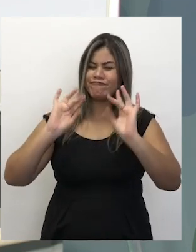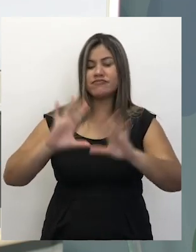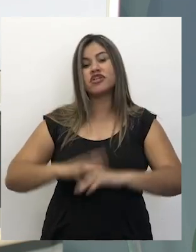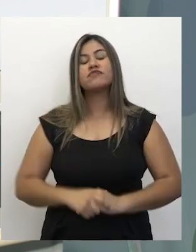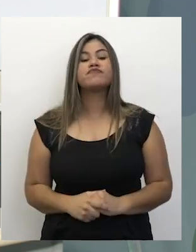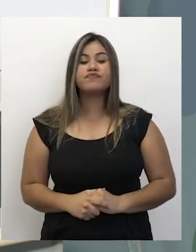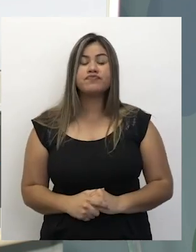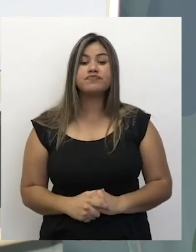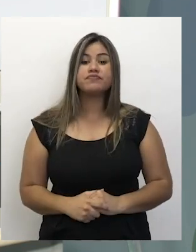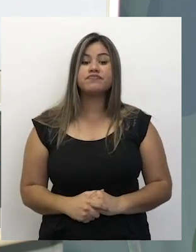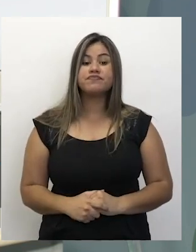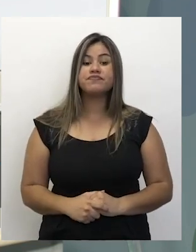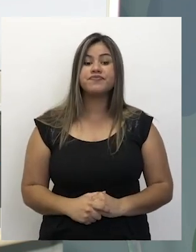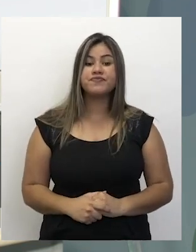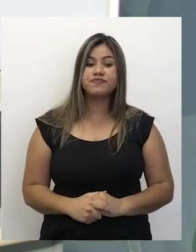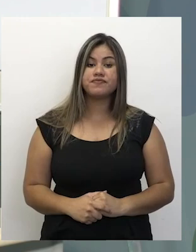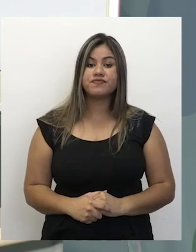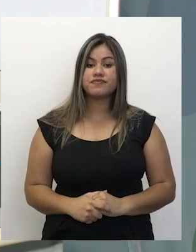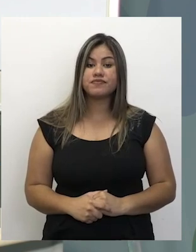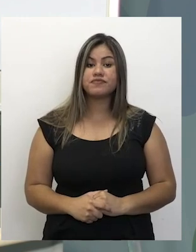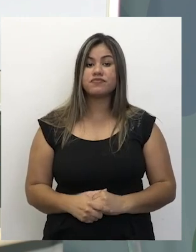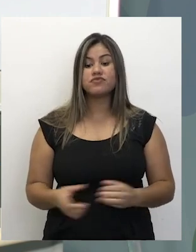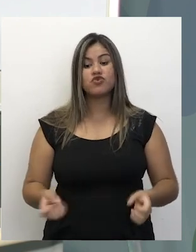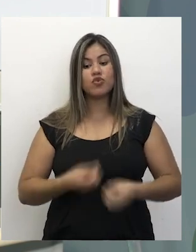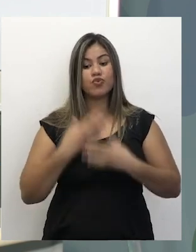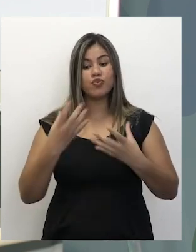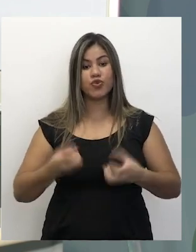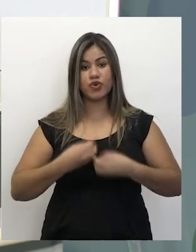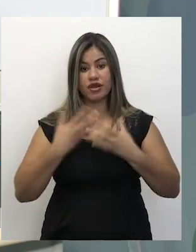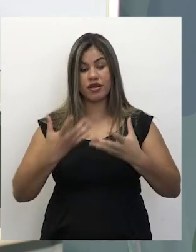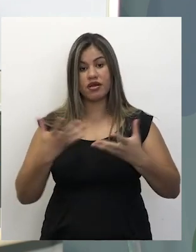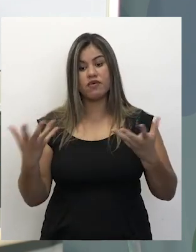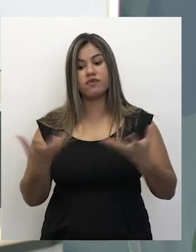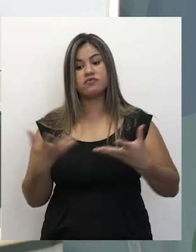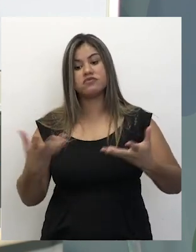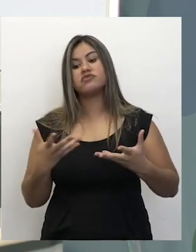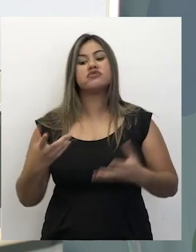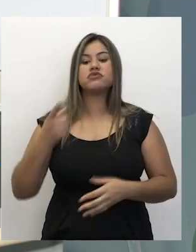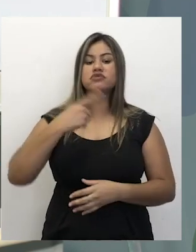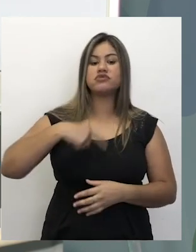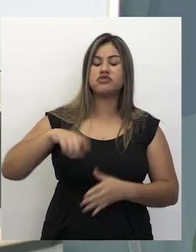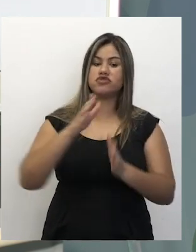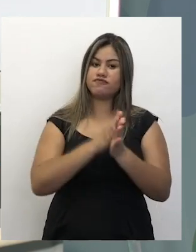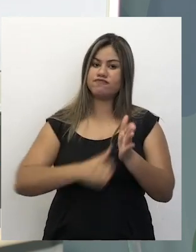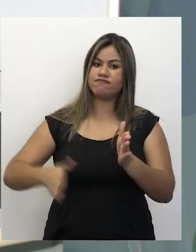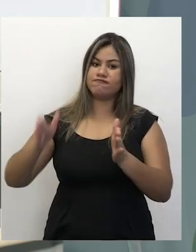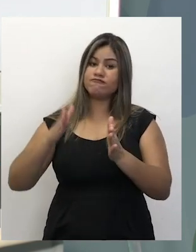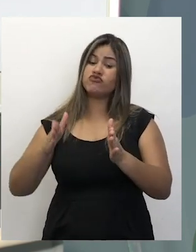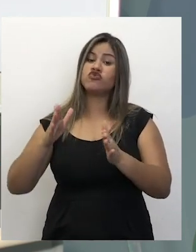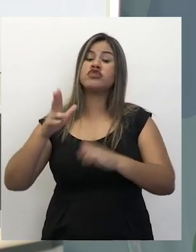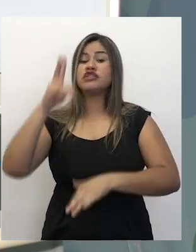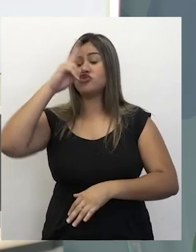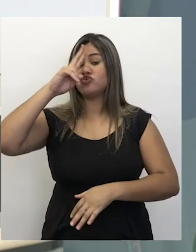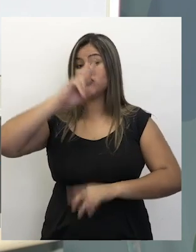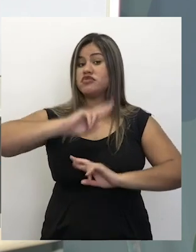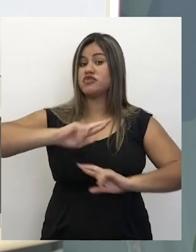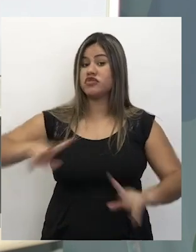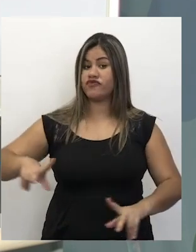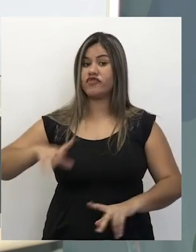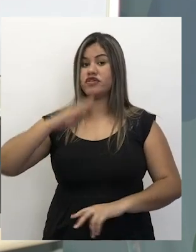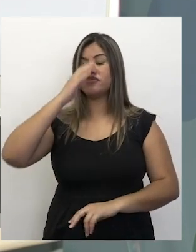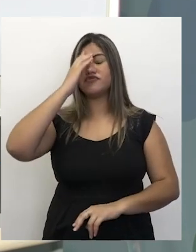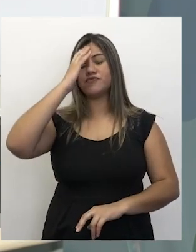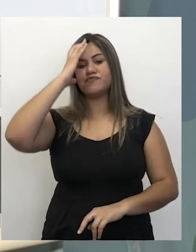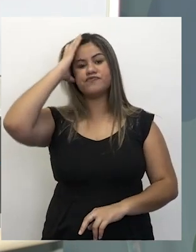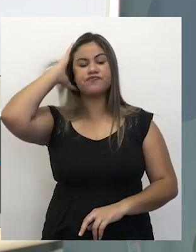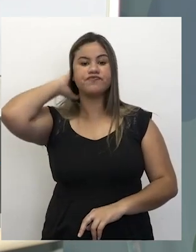qualidade Ou seja é um poema não é hoje nós estamos em outro período histórico o Pedro que nós estamos vivendo